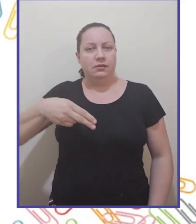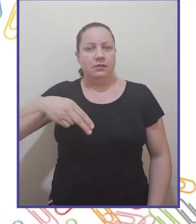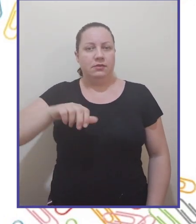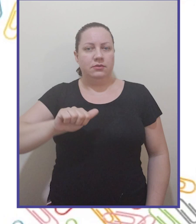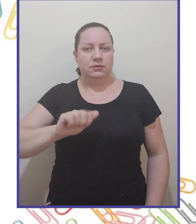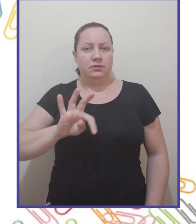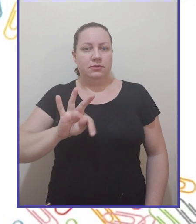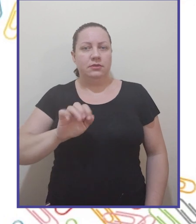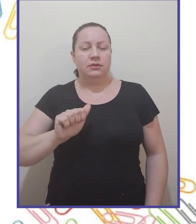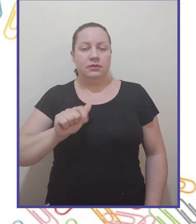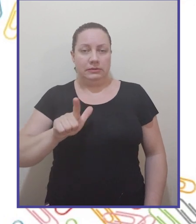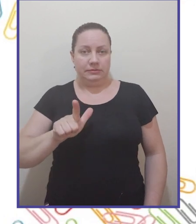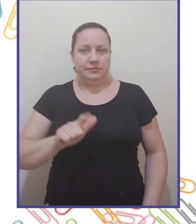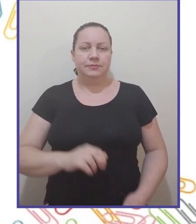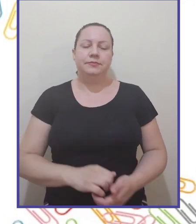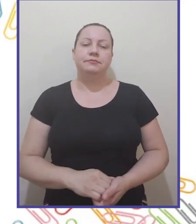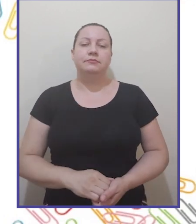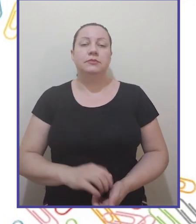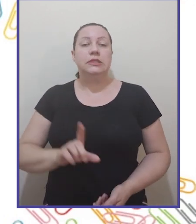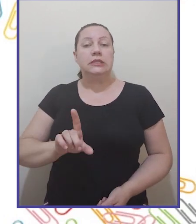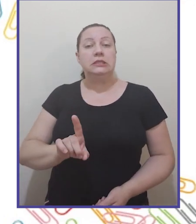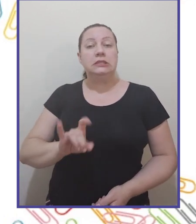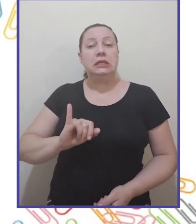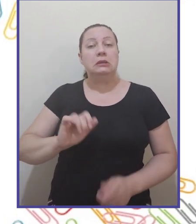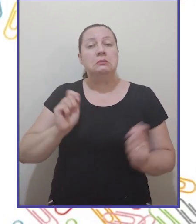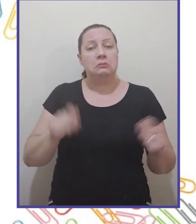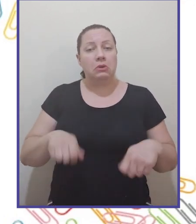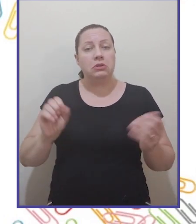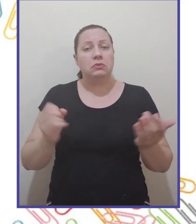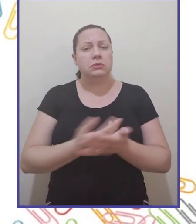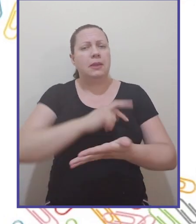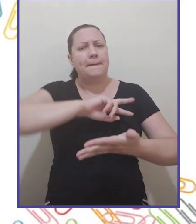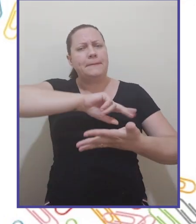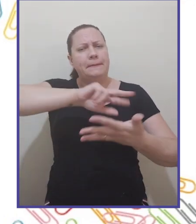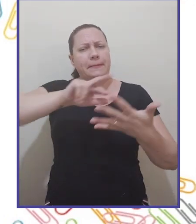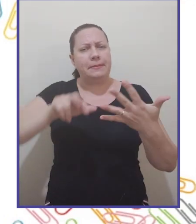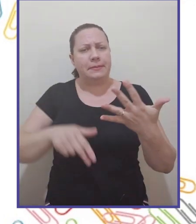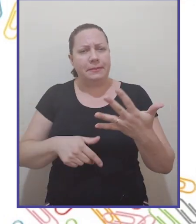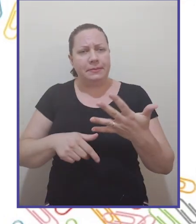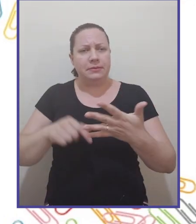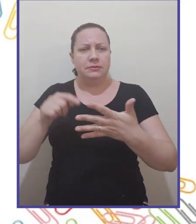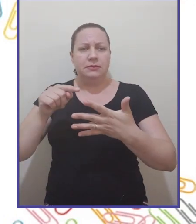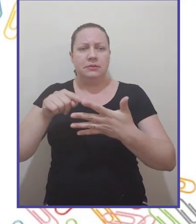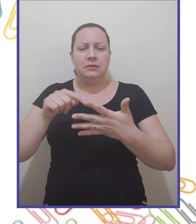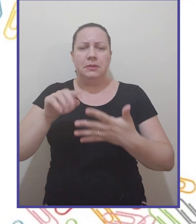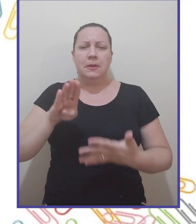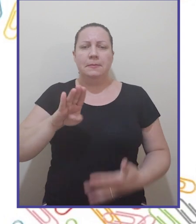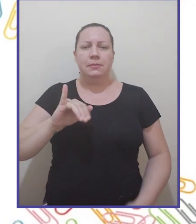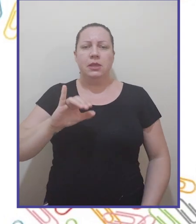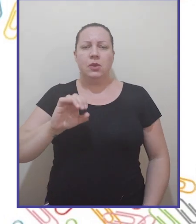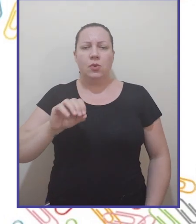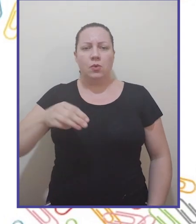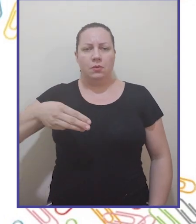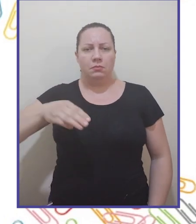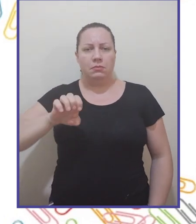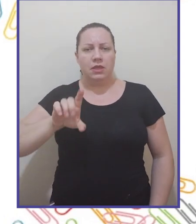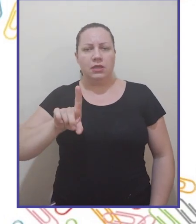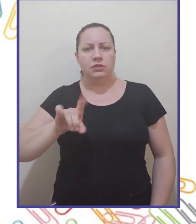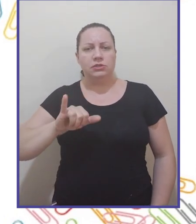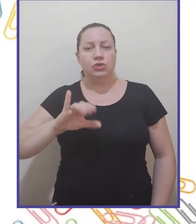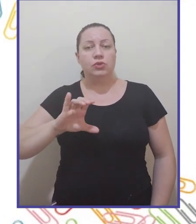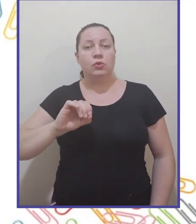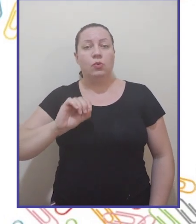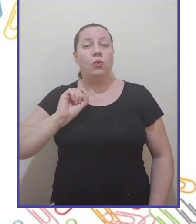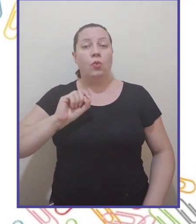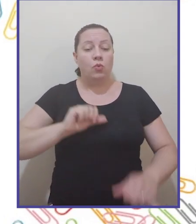A DI pode ser causada por diferentes fatores. São eles: biomédicos, que são as